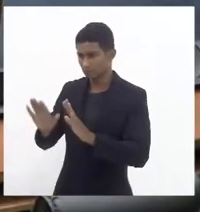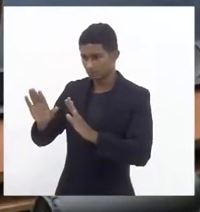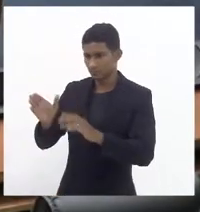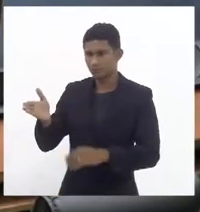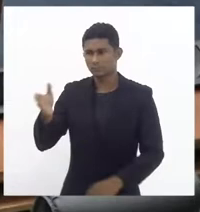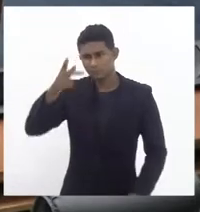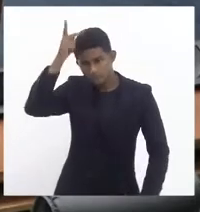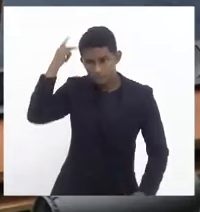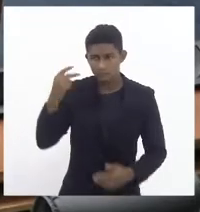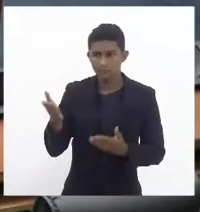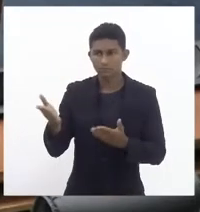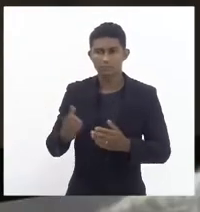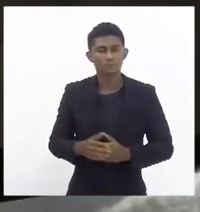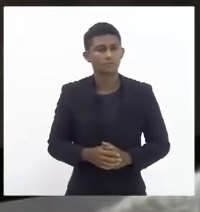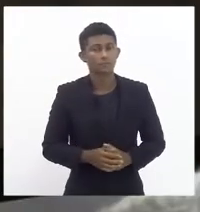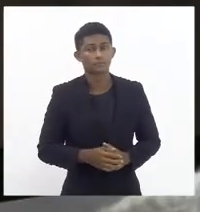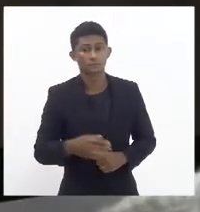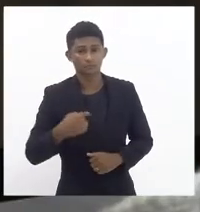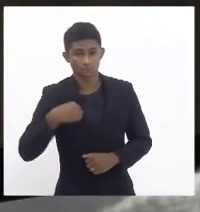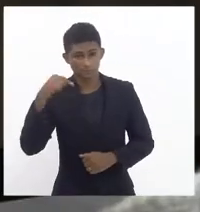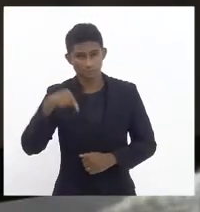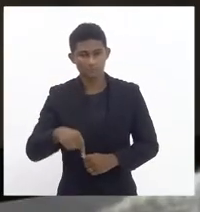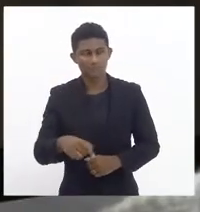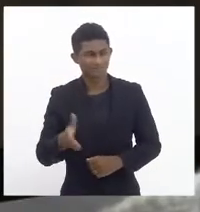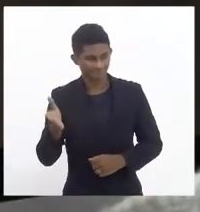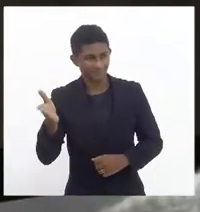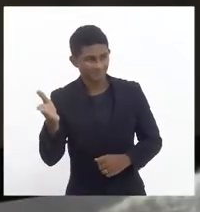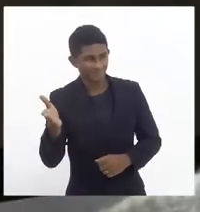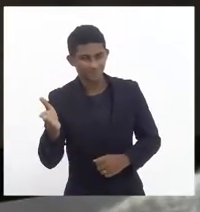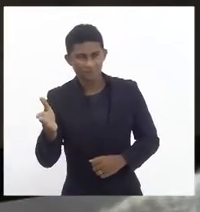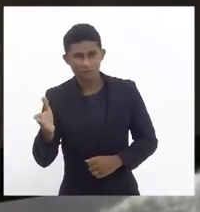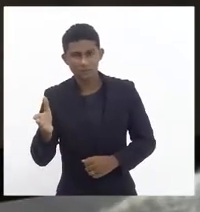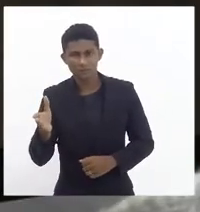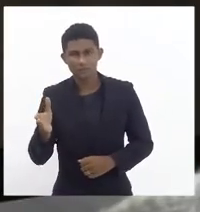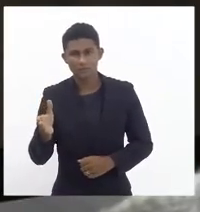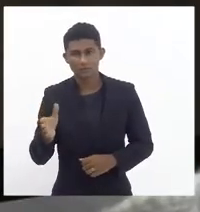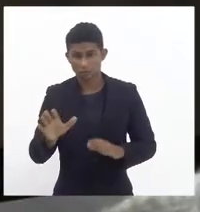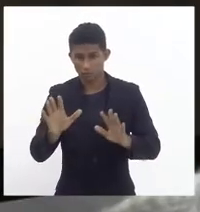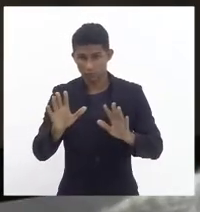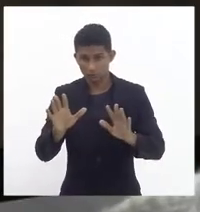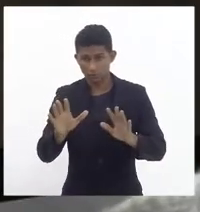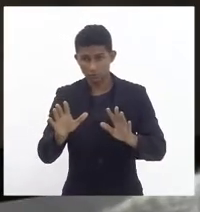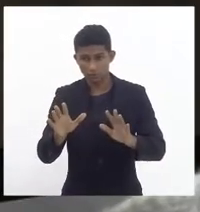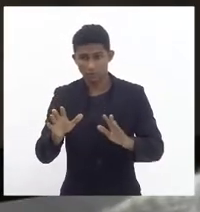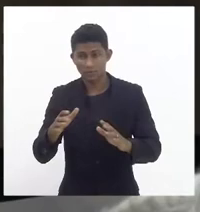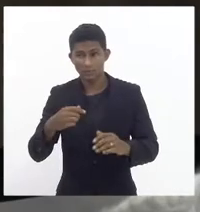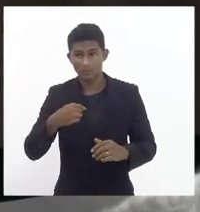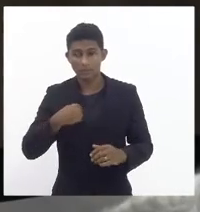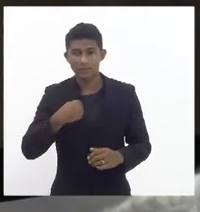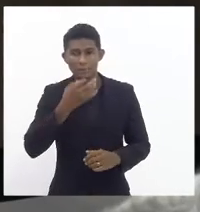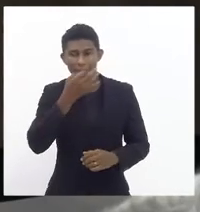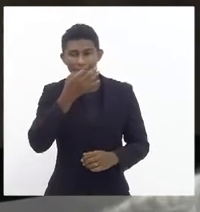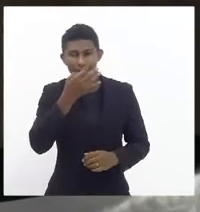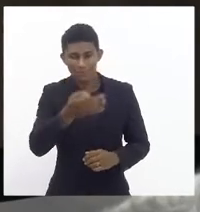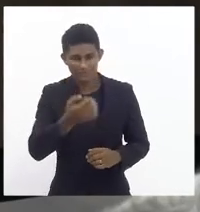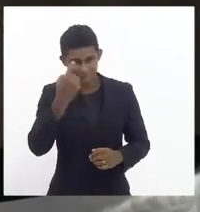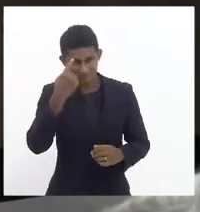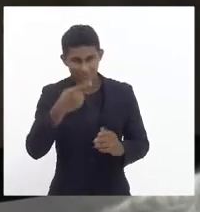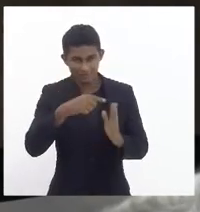me questão de deputado do isso aqui por mim que escutar em mim eu lê o parecer